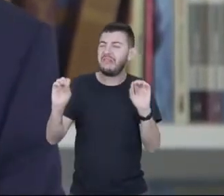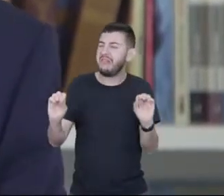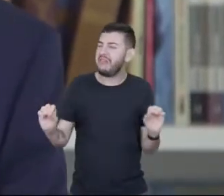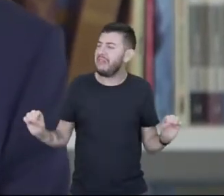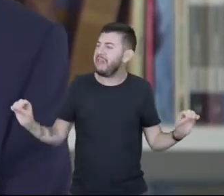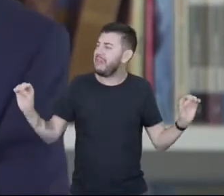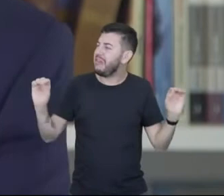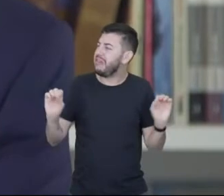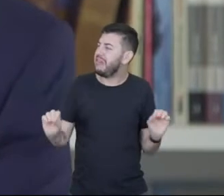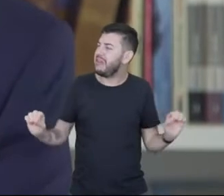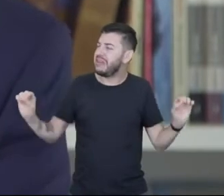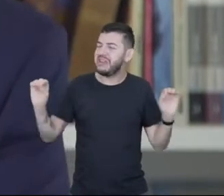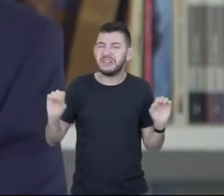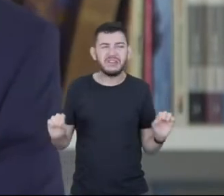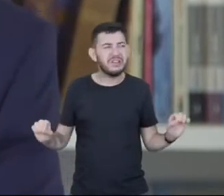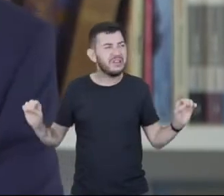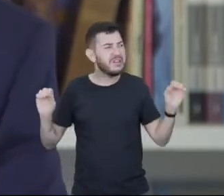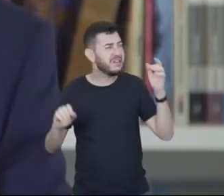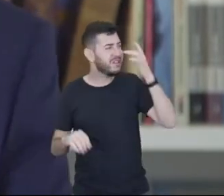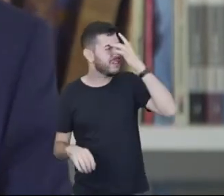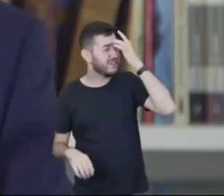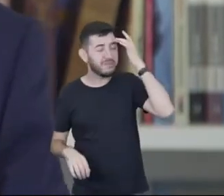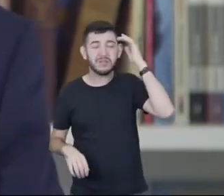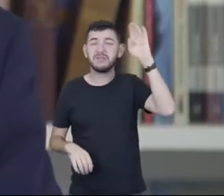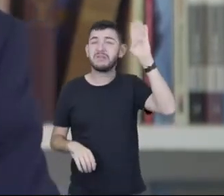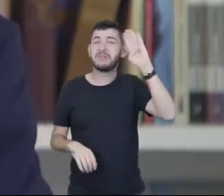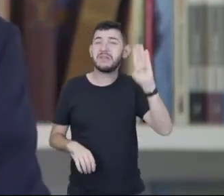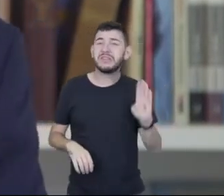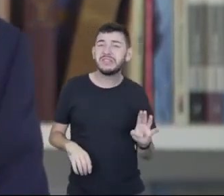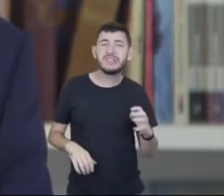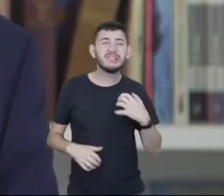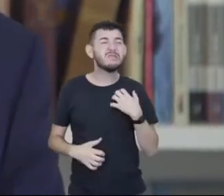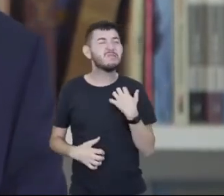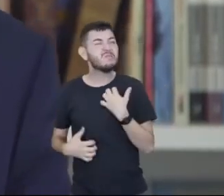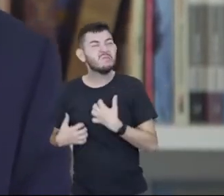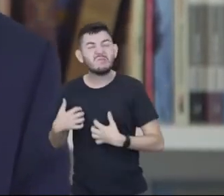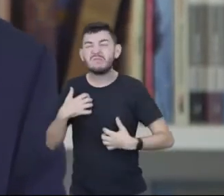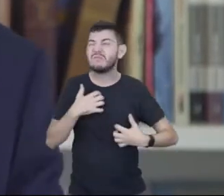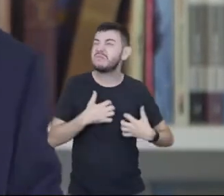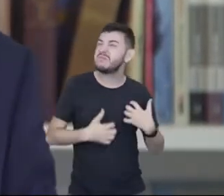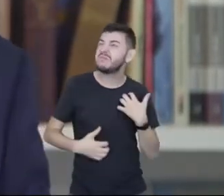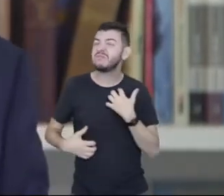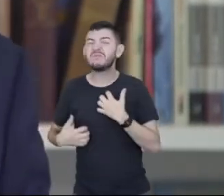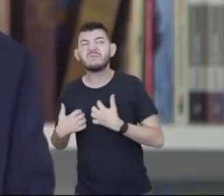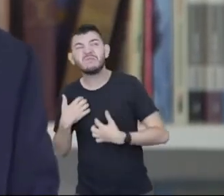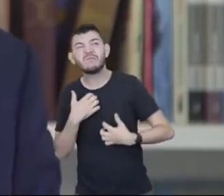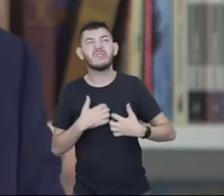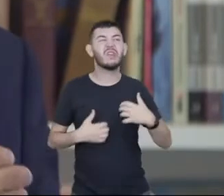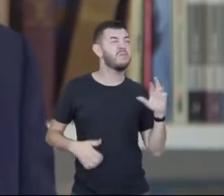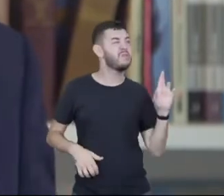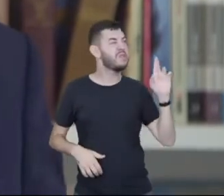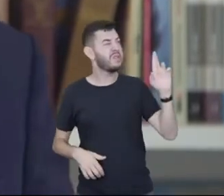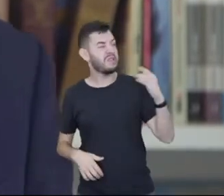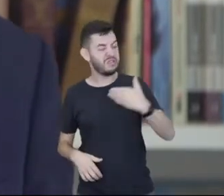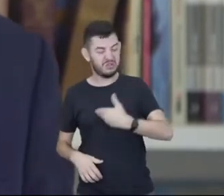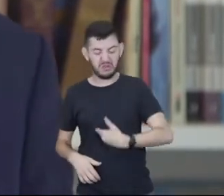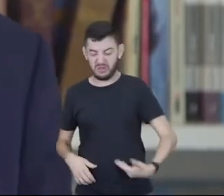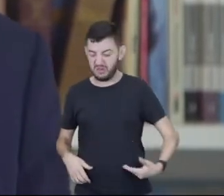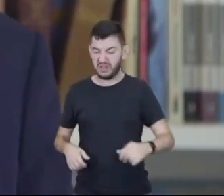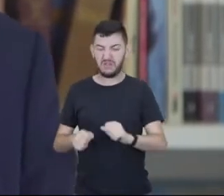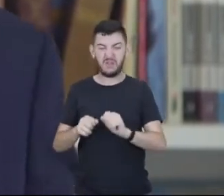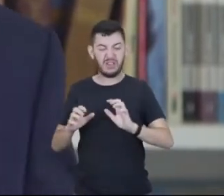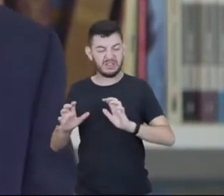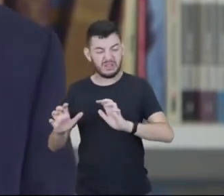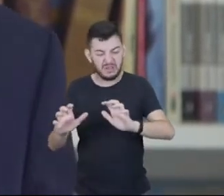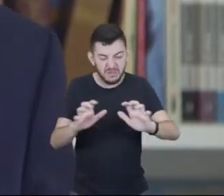dos que hoje conduzem o país com a divisão social o reiterado desperdício de